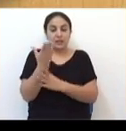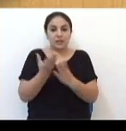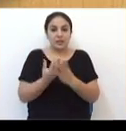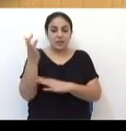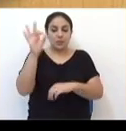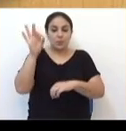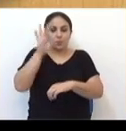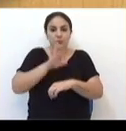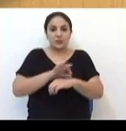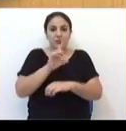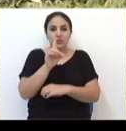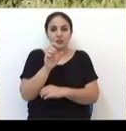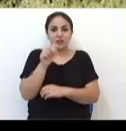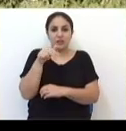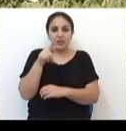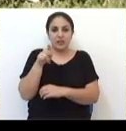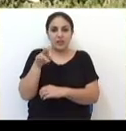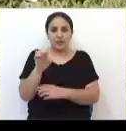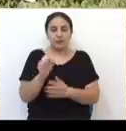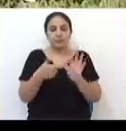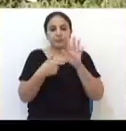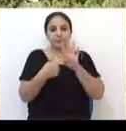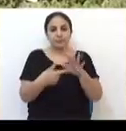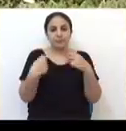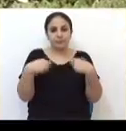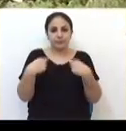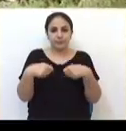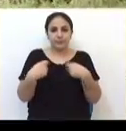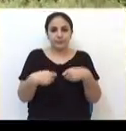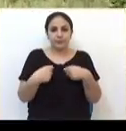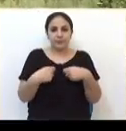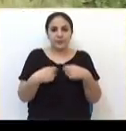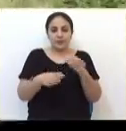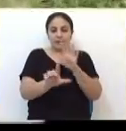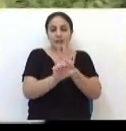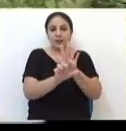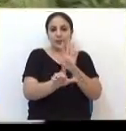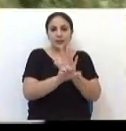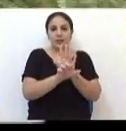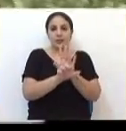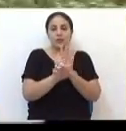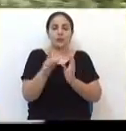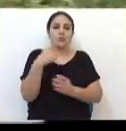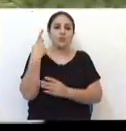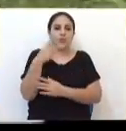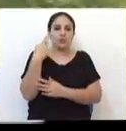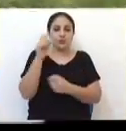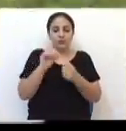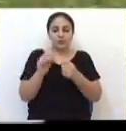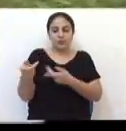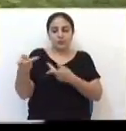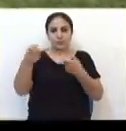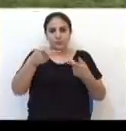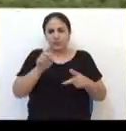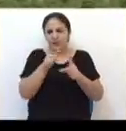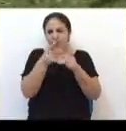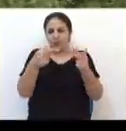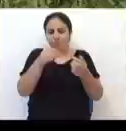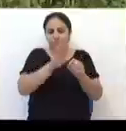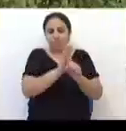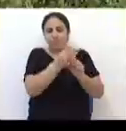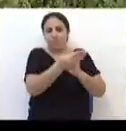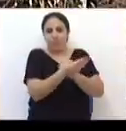mosquito transmissor da dengue. Para demonstrar a necessidade da legislação, o vereador fez uma visita em